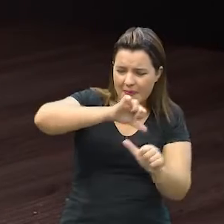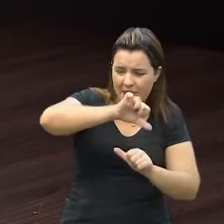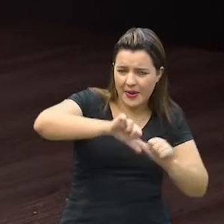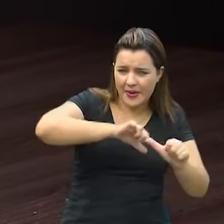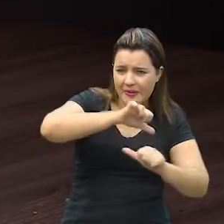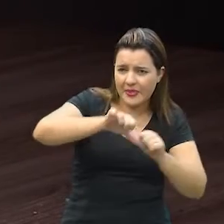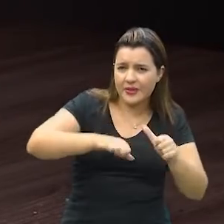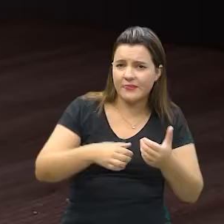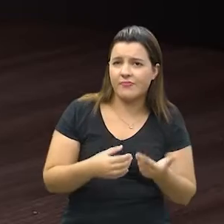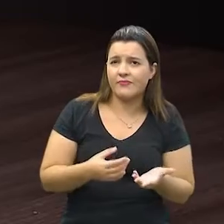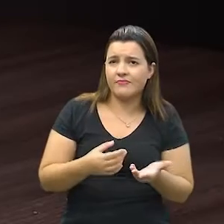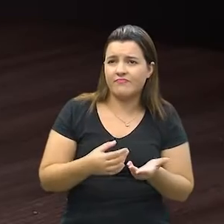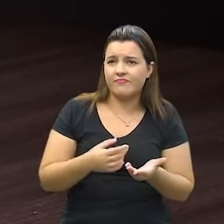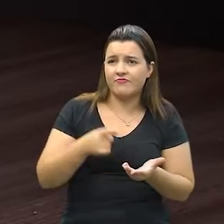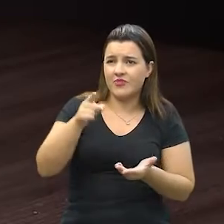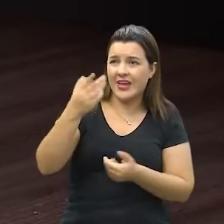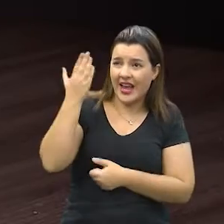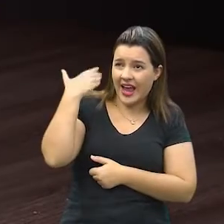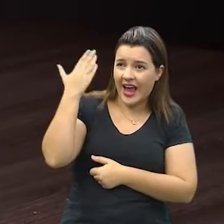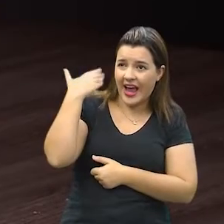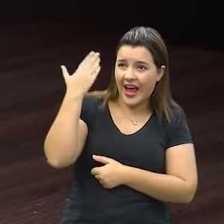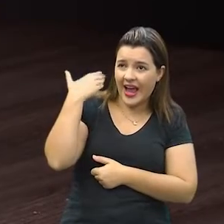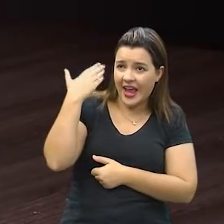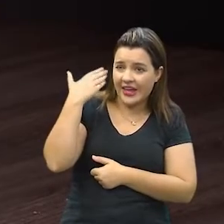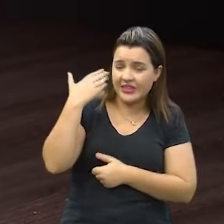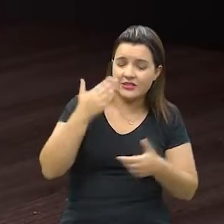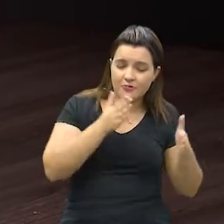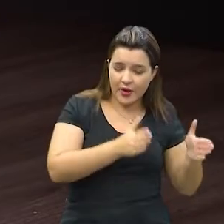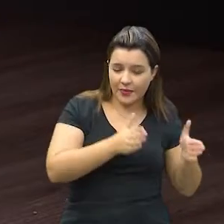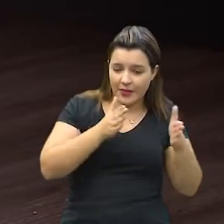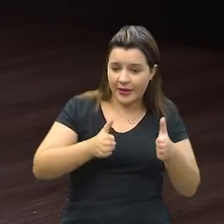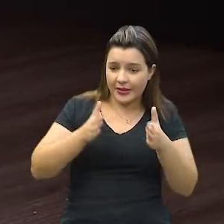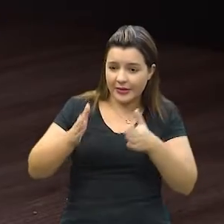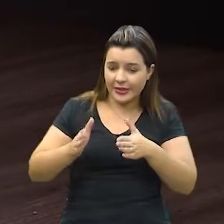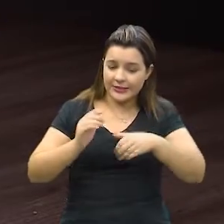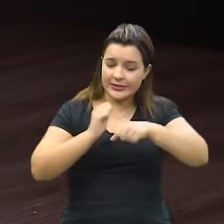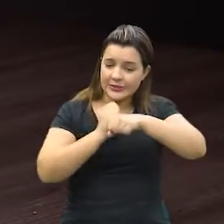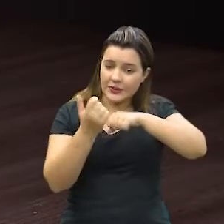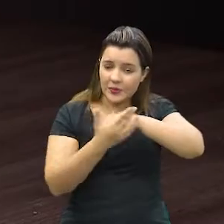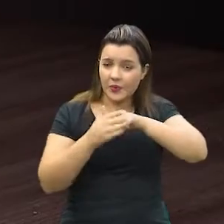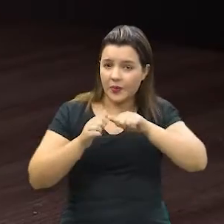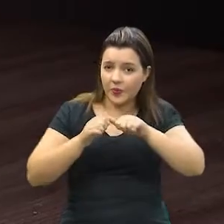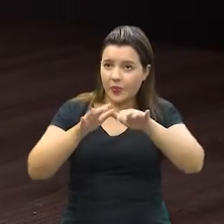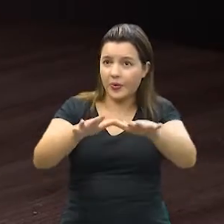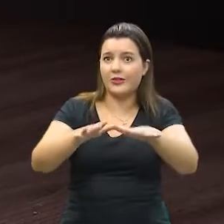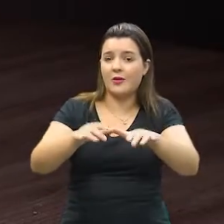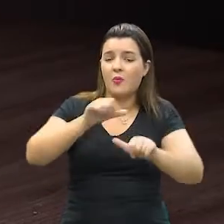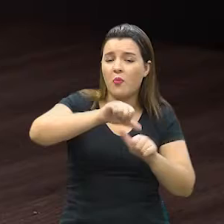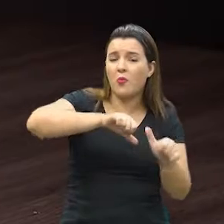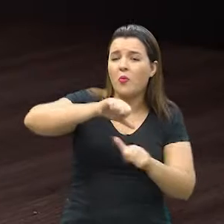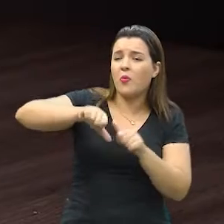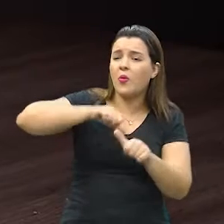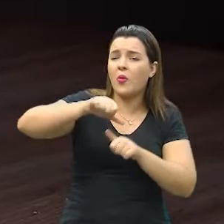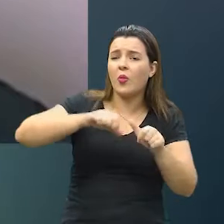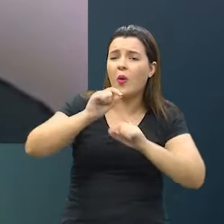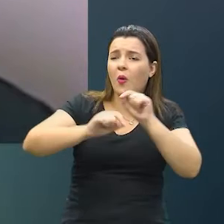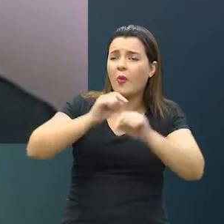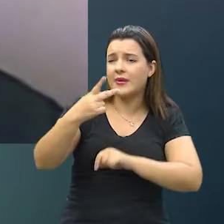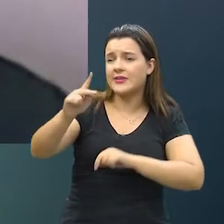por exemplo, que você antes tinha como um processo e que a pandemia fez com que isso fosse